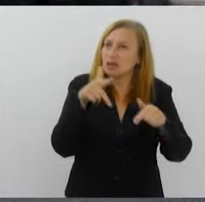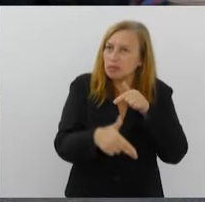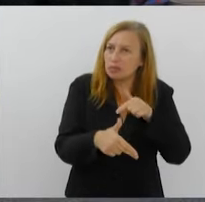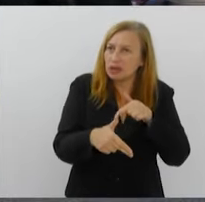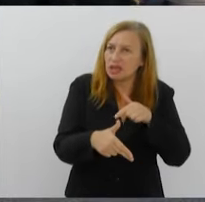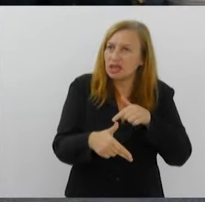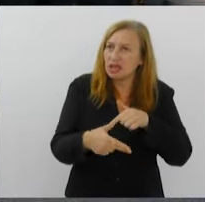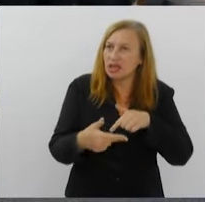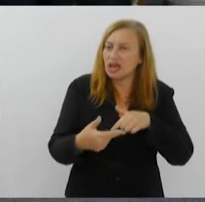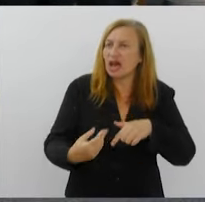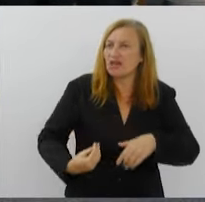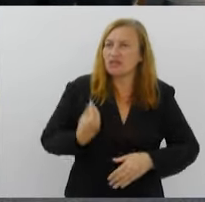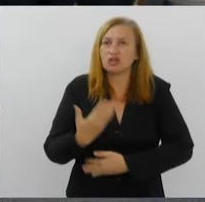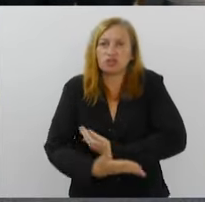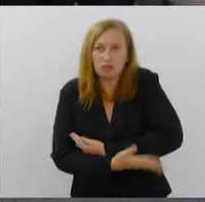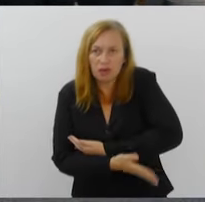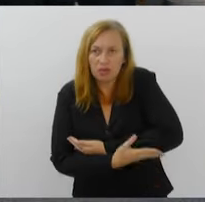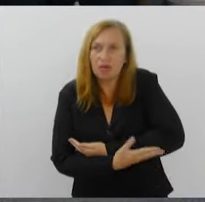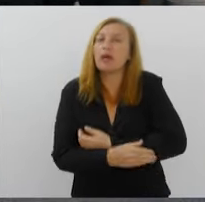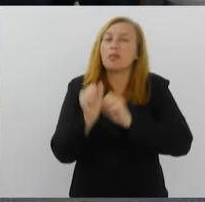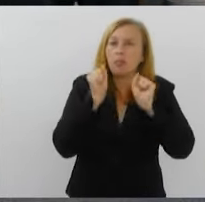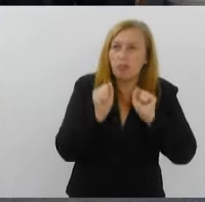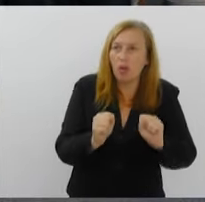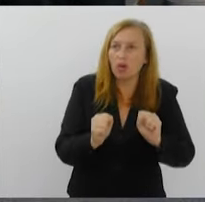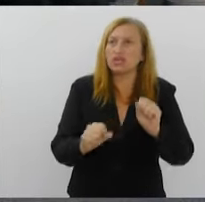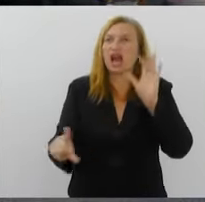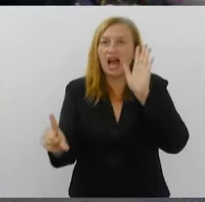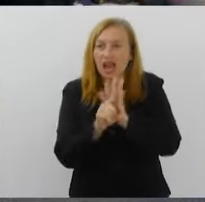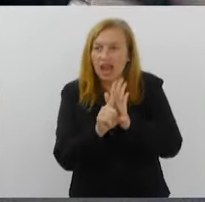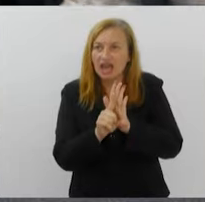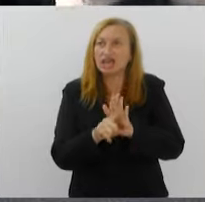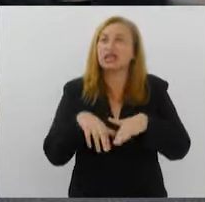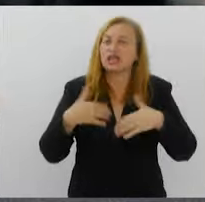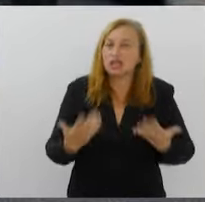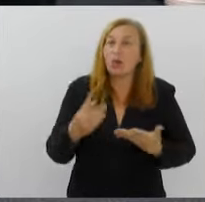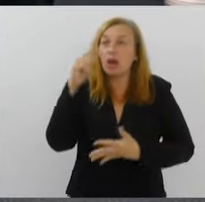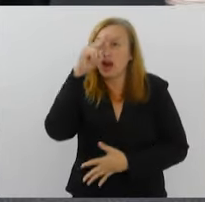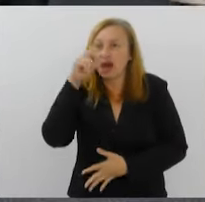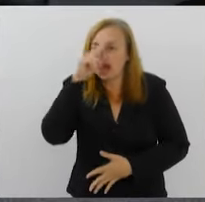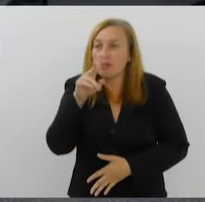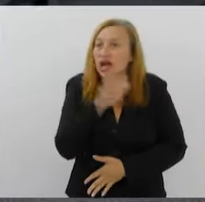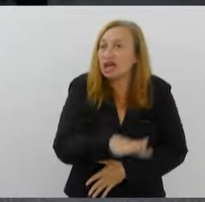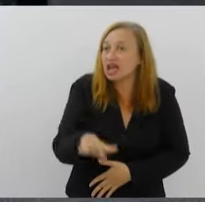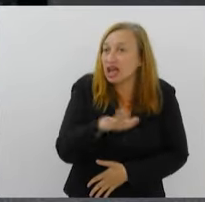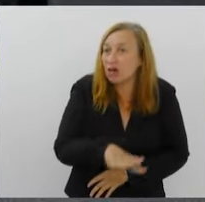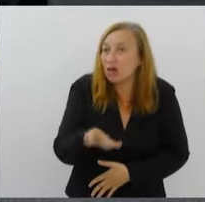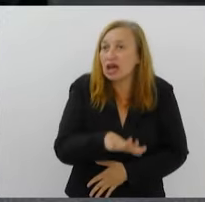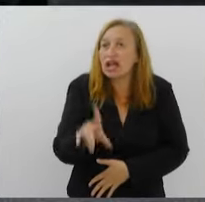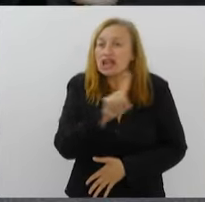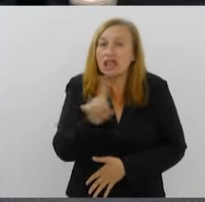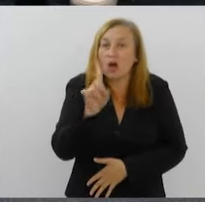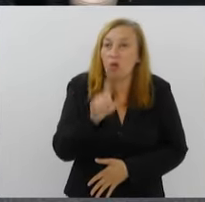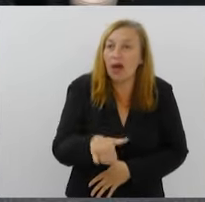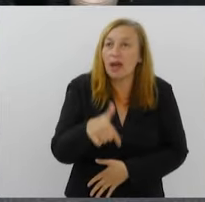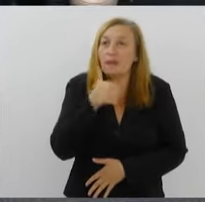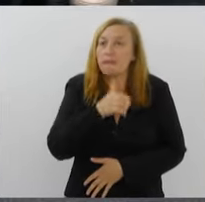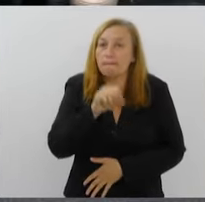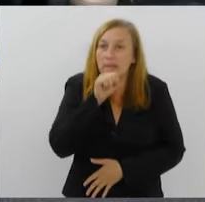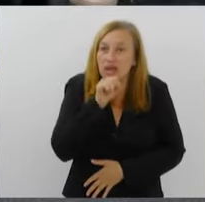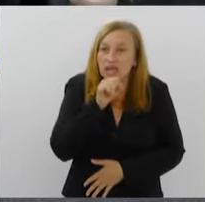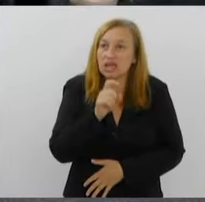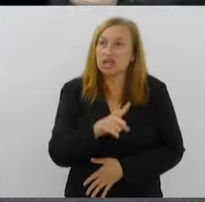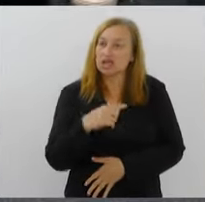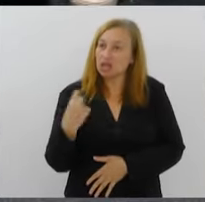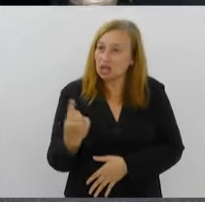gravidez, ela pode perante a lei. Então, a gente lembrar que criança não é mãe e que a